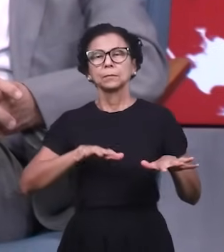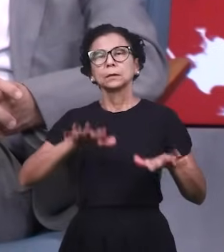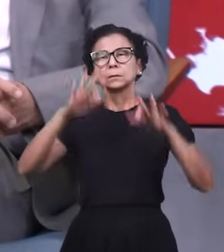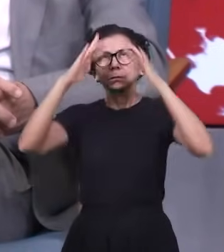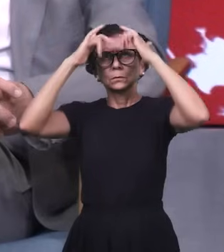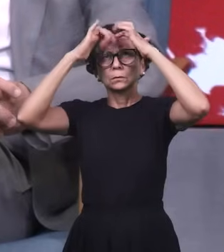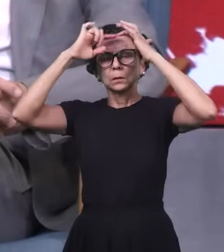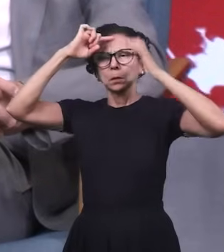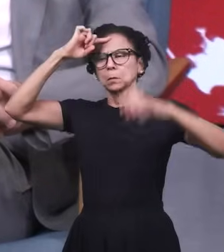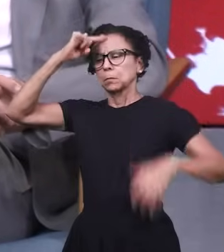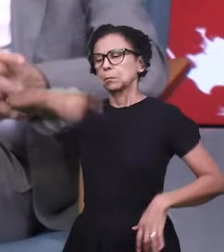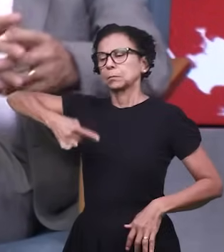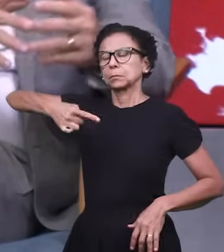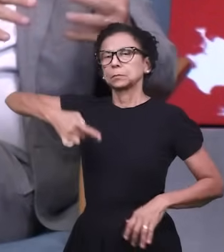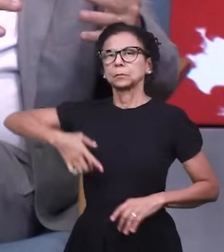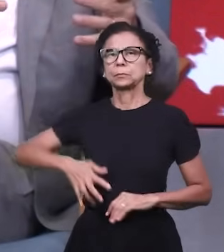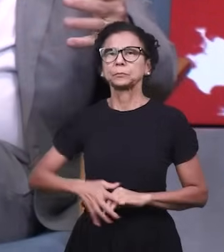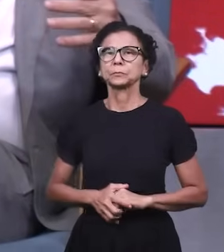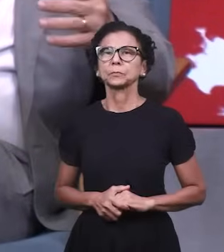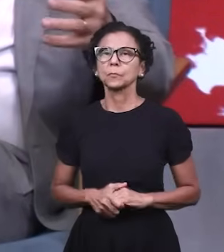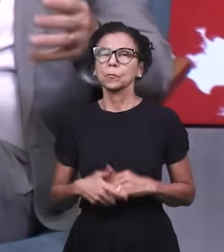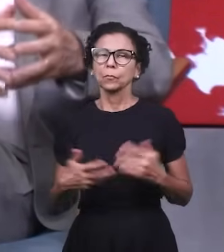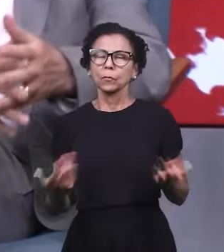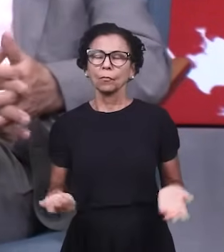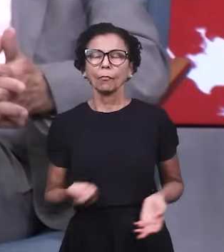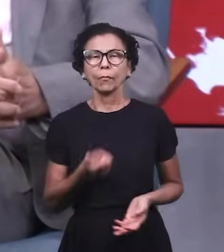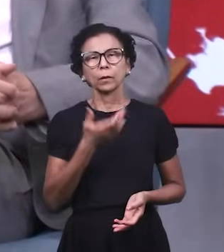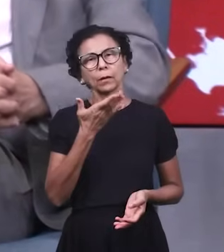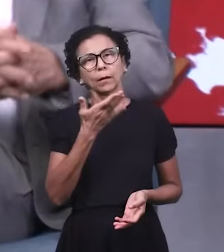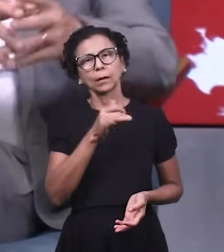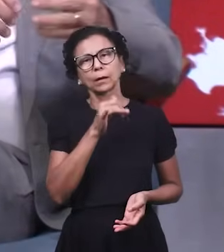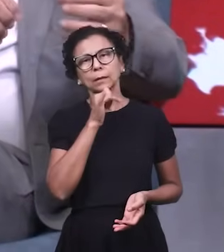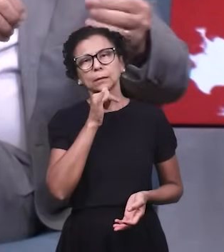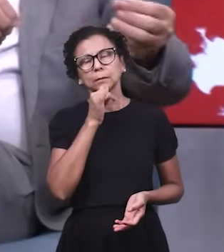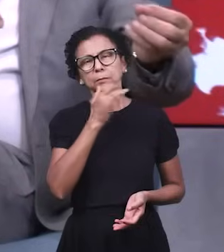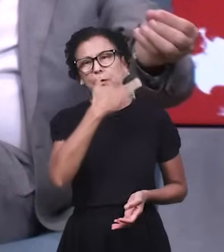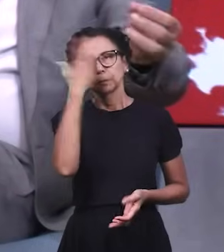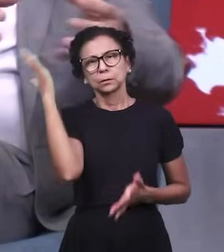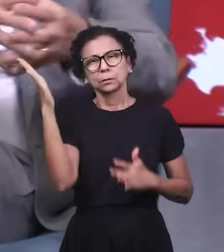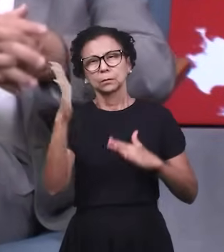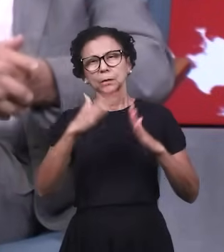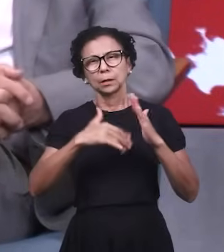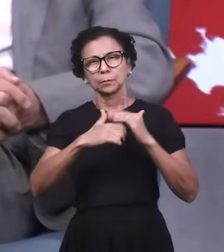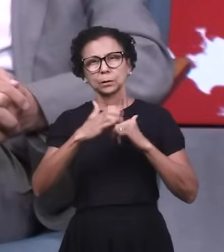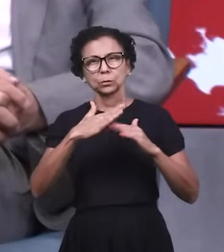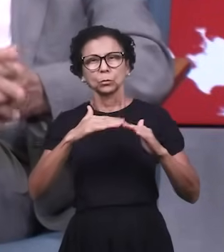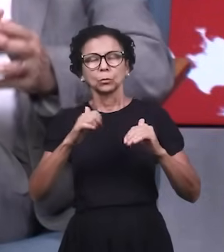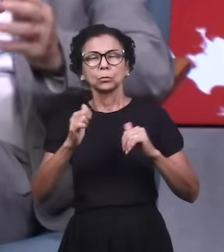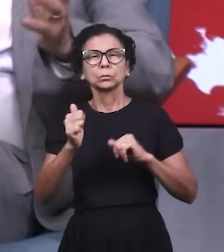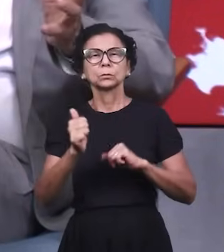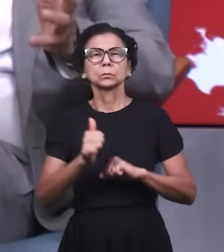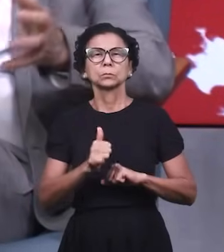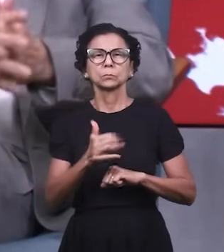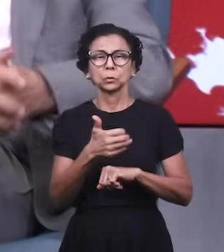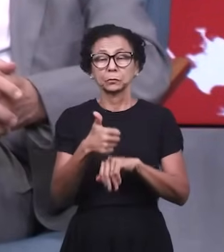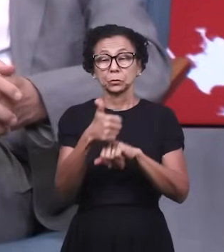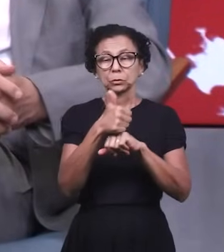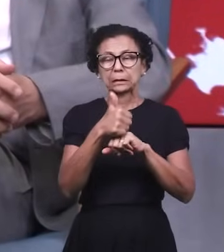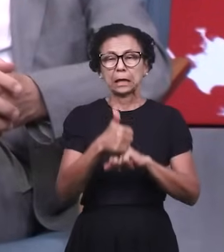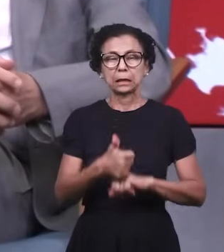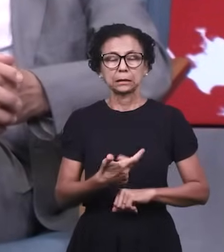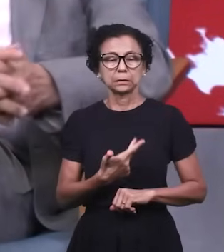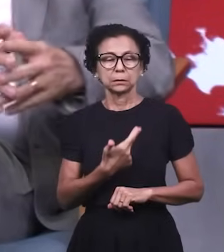cérebro. O cirurgião, o habilidoso cirurgião plástico, que faz coisas